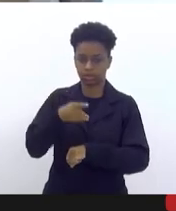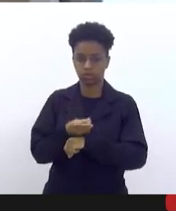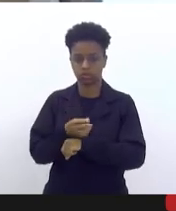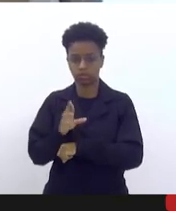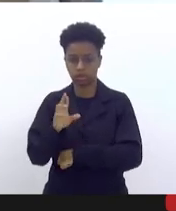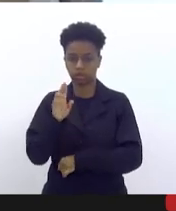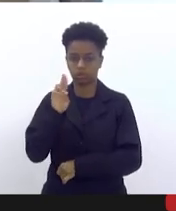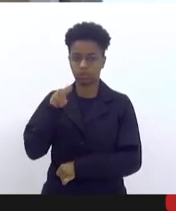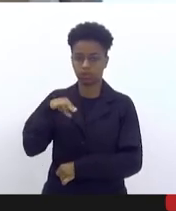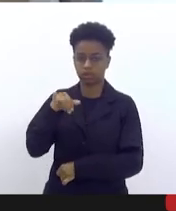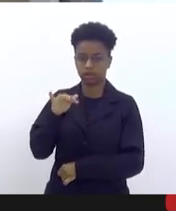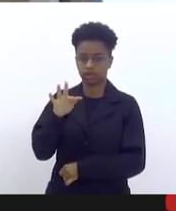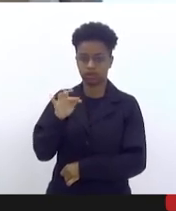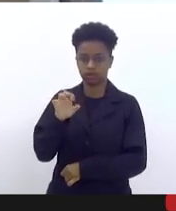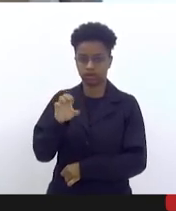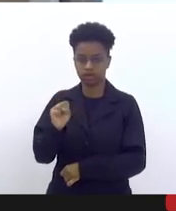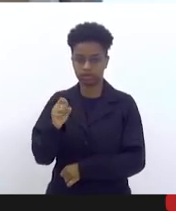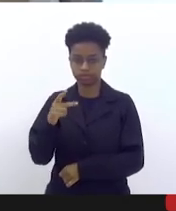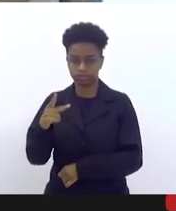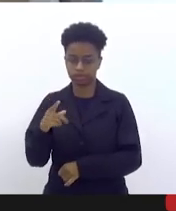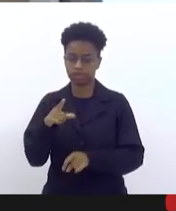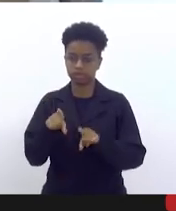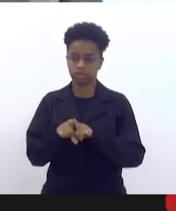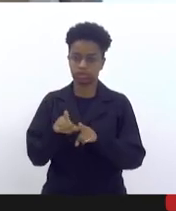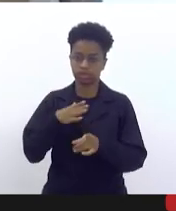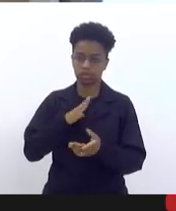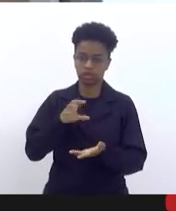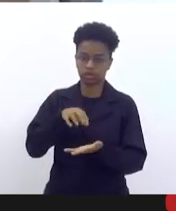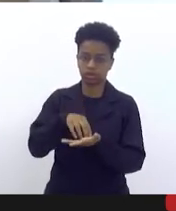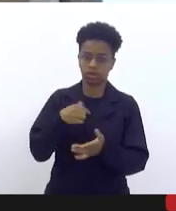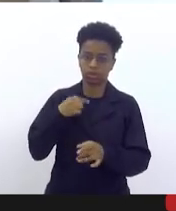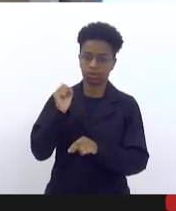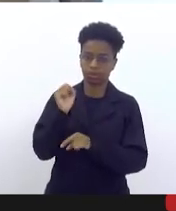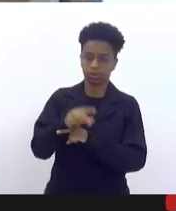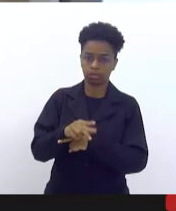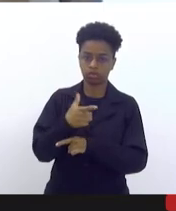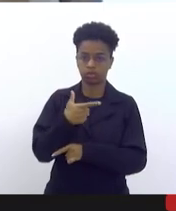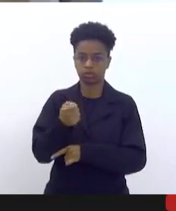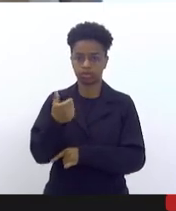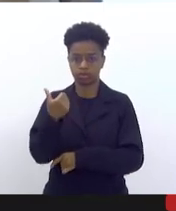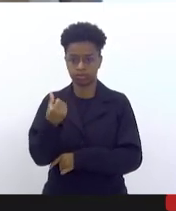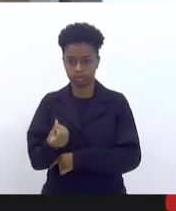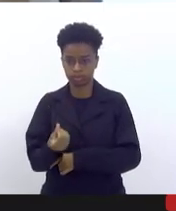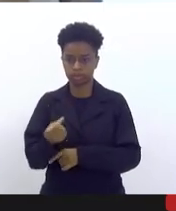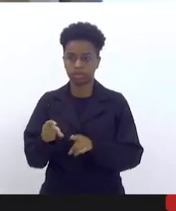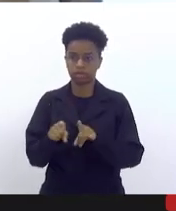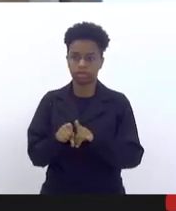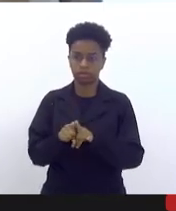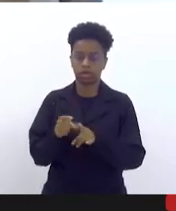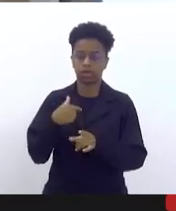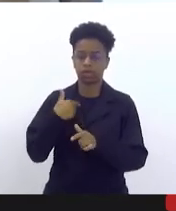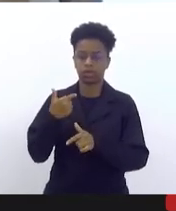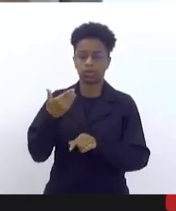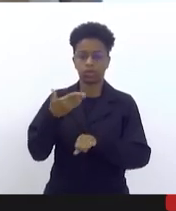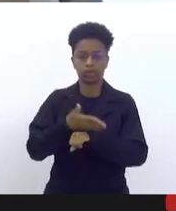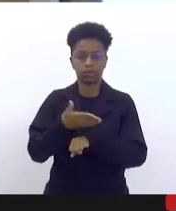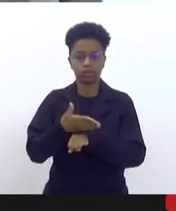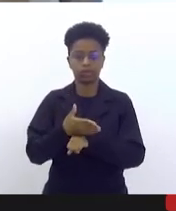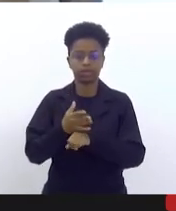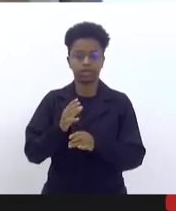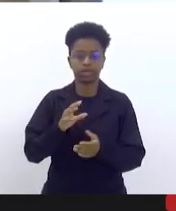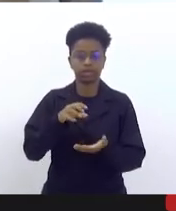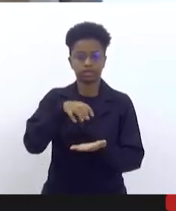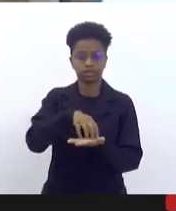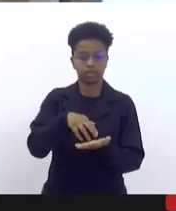Unifesp é integredo departamento até 2016 foi diretor do centro de referência de drogas